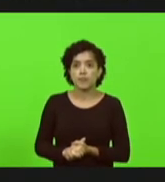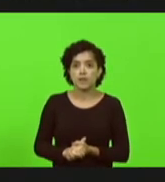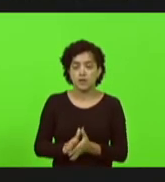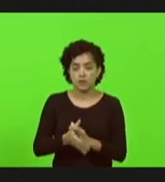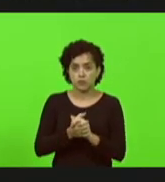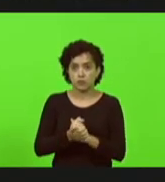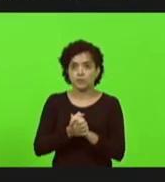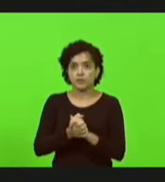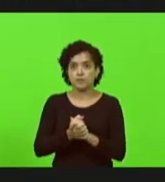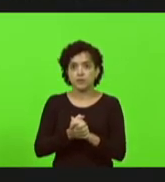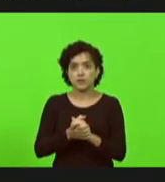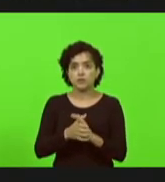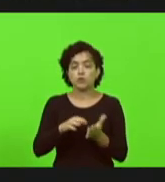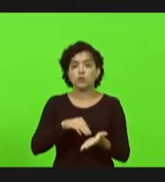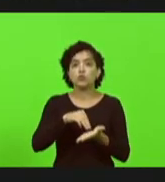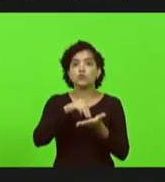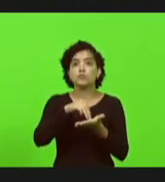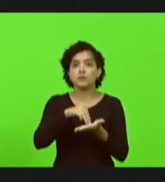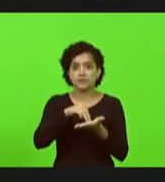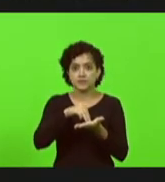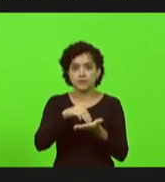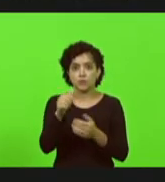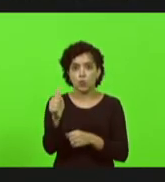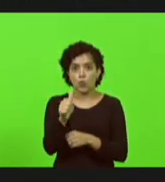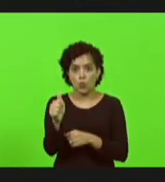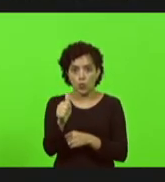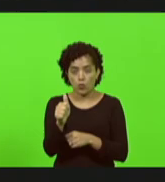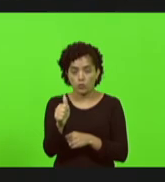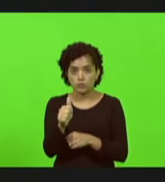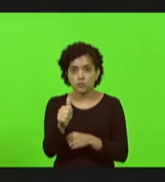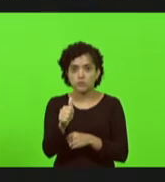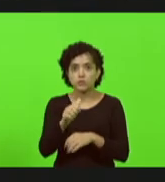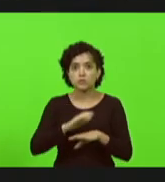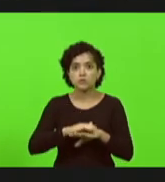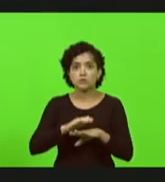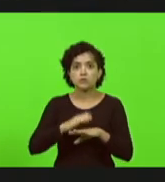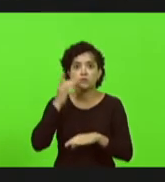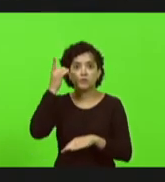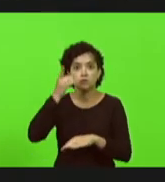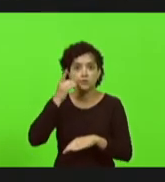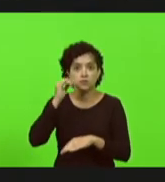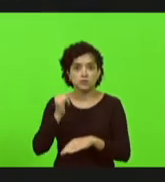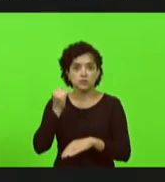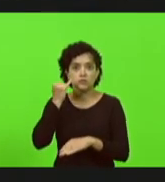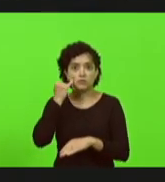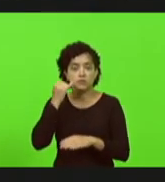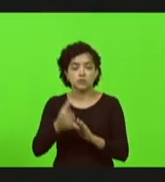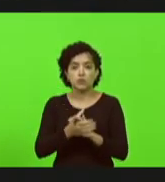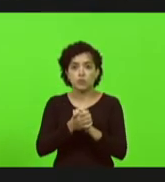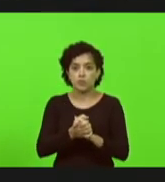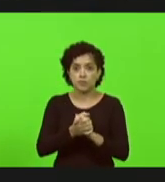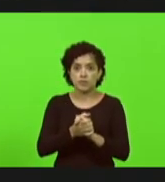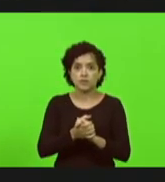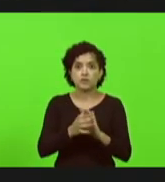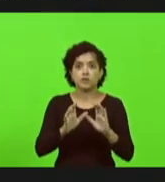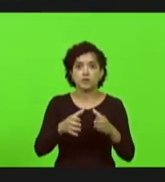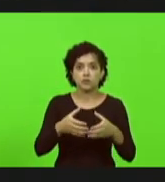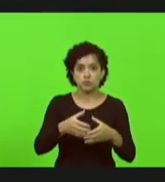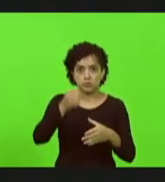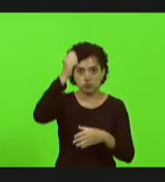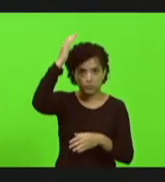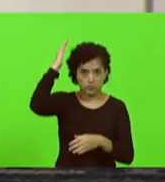Cumprimento, moção número 11, autor deputado Gessé Lopes, cumprimentando os bombeiros militares